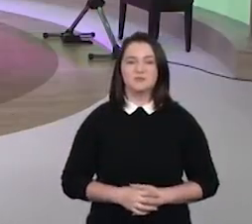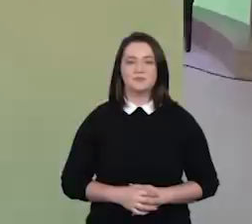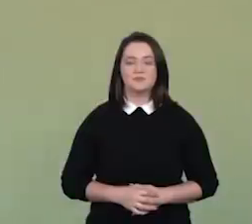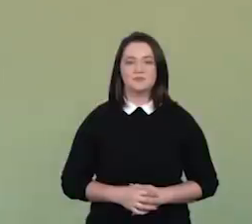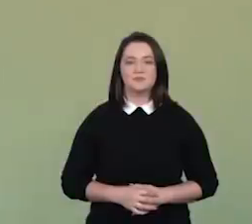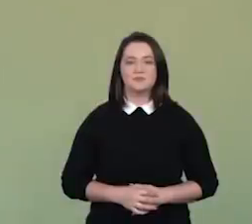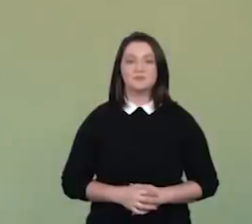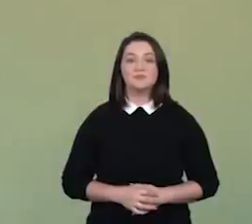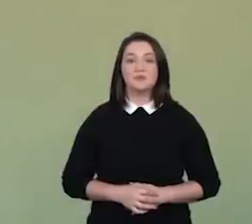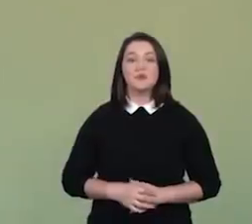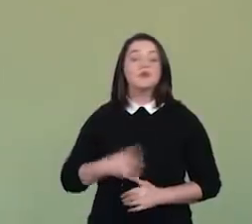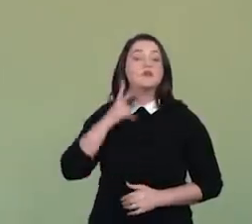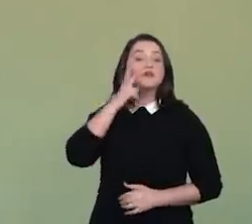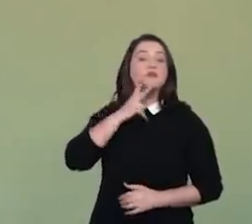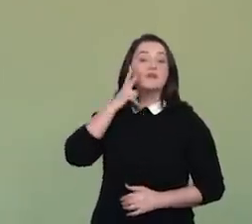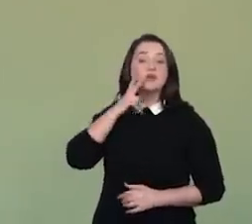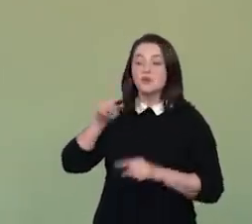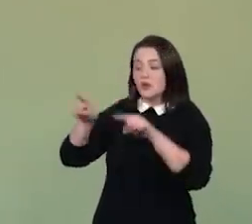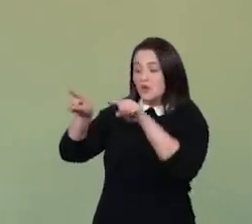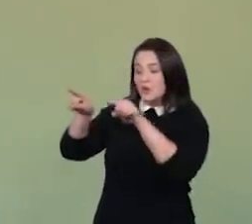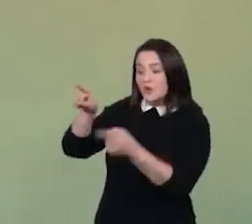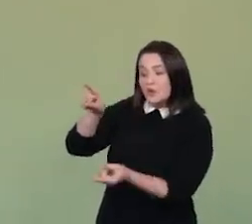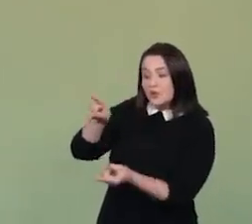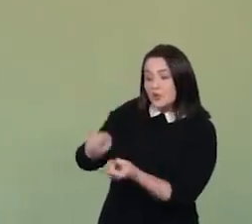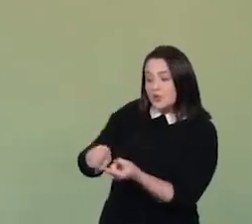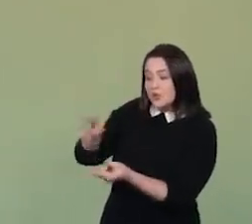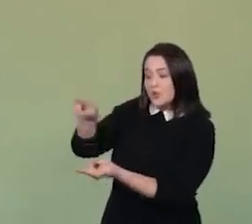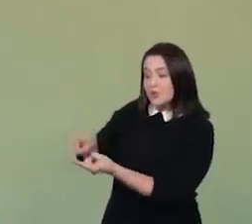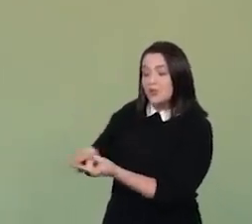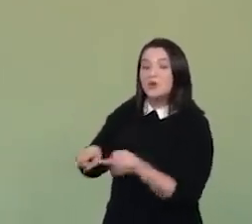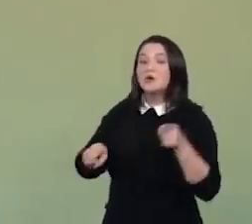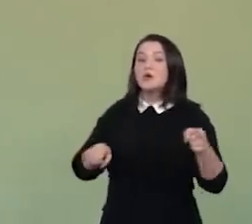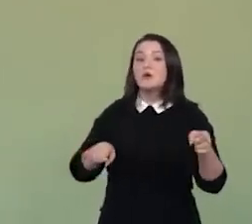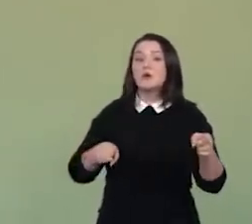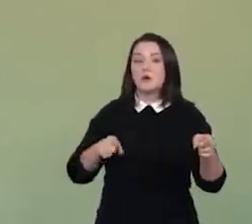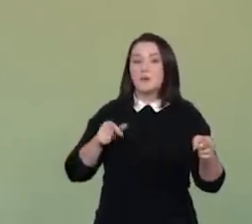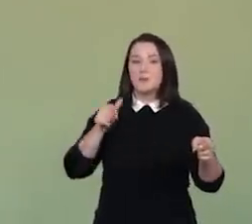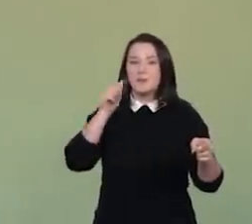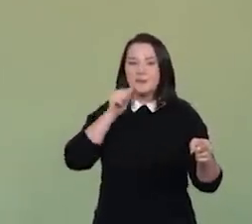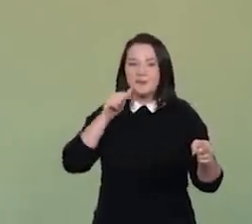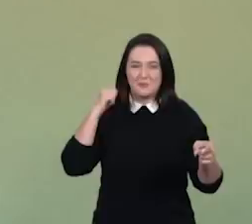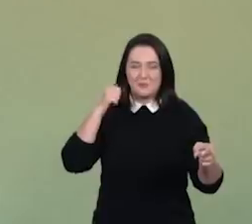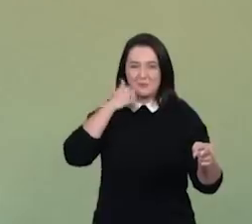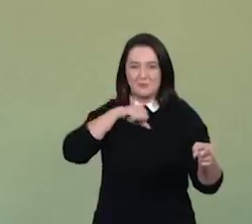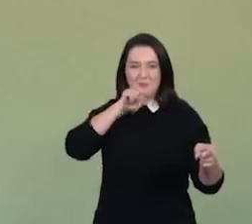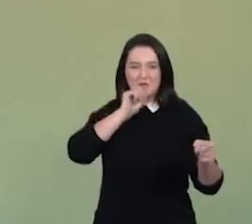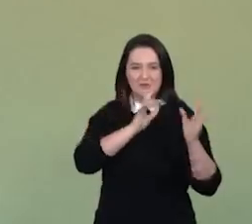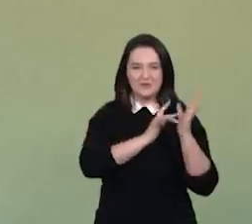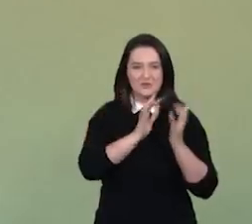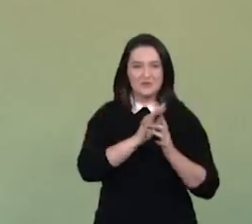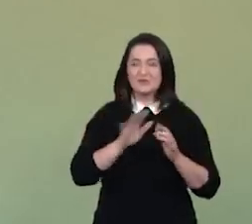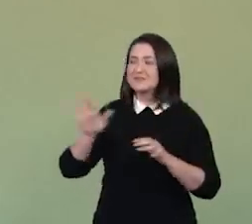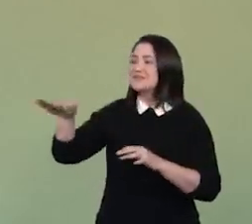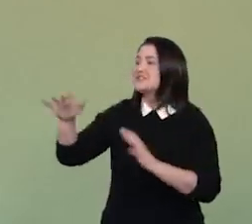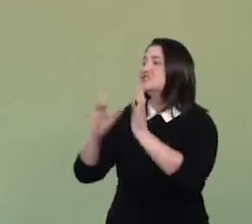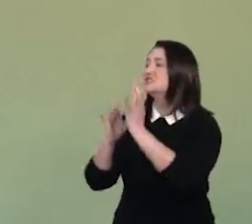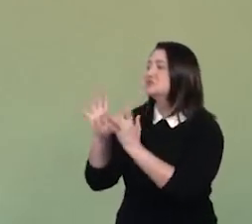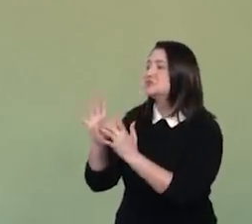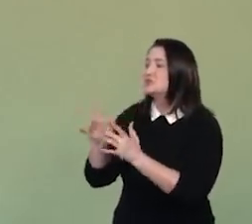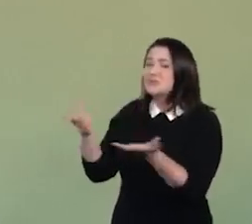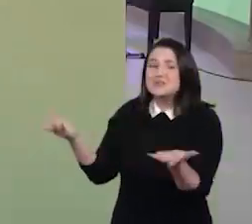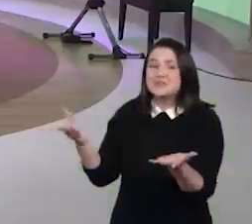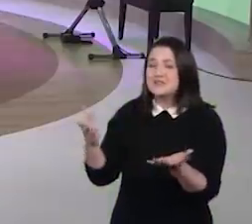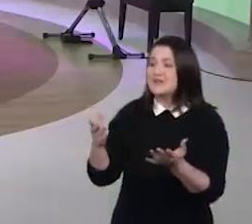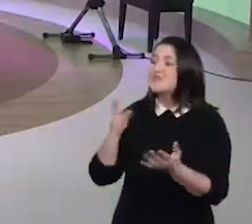Tendo acabado o vinho, a mãe de Jesus lhe disse: eles não têm mais vinho.